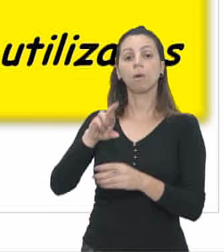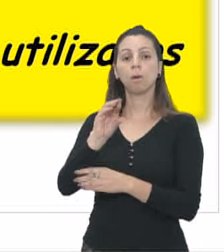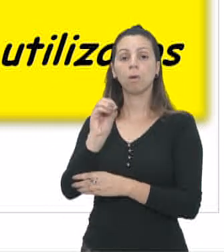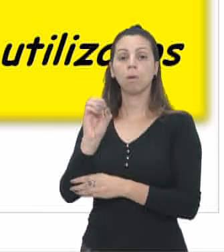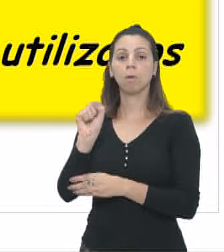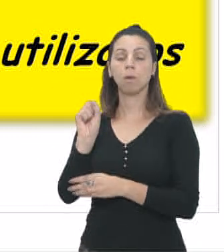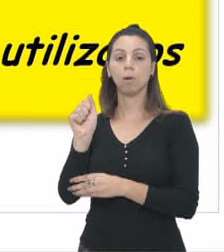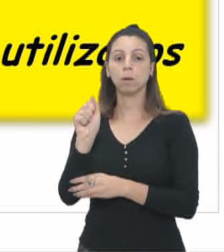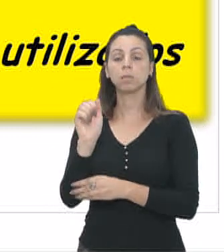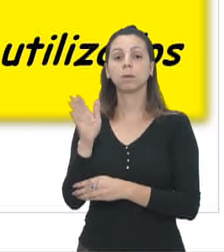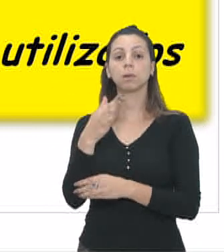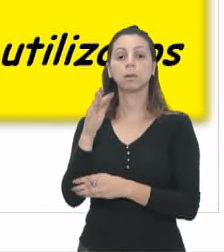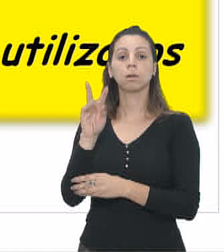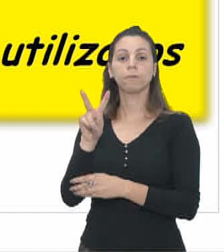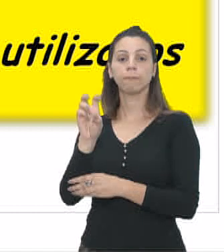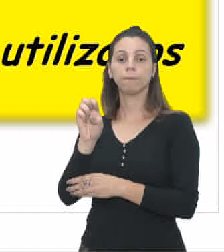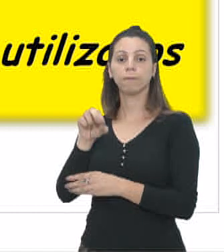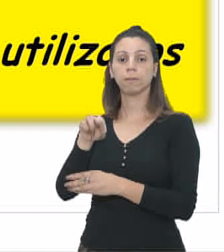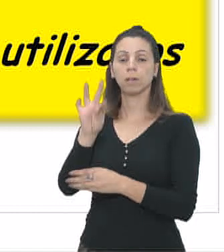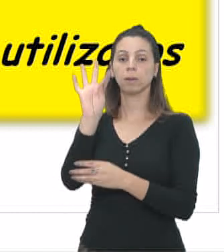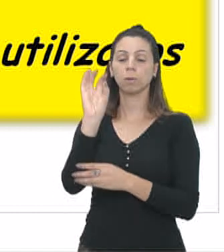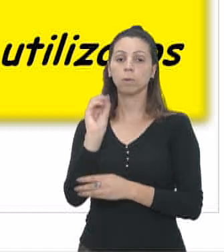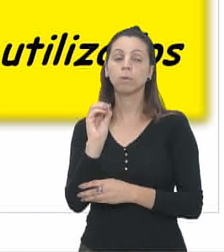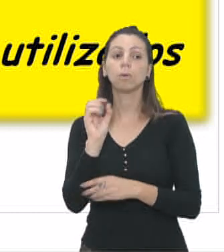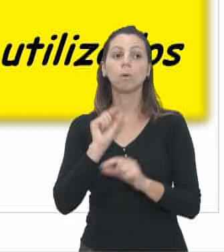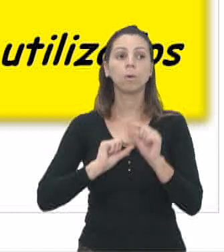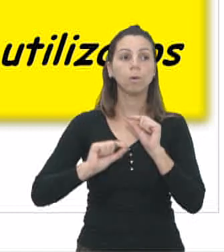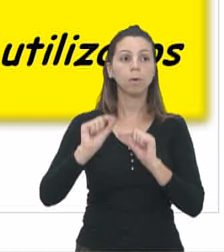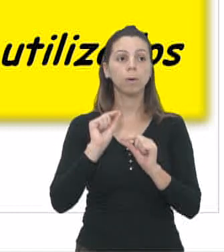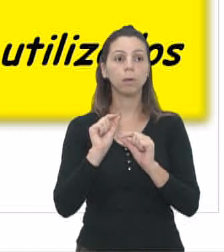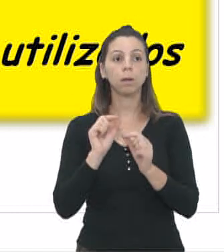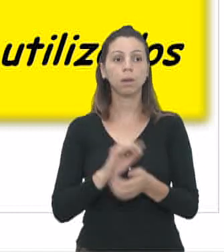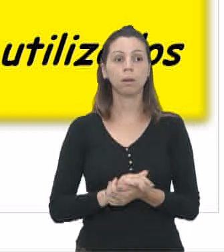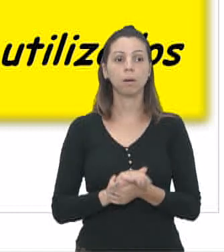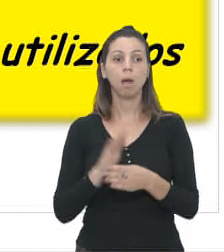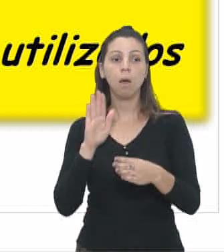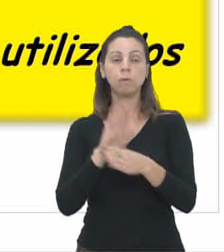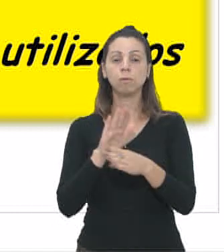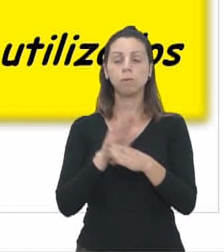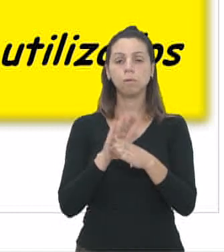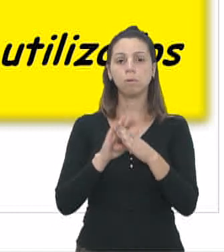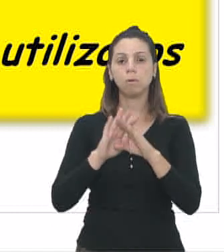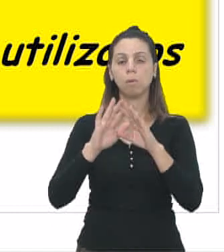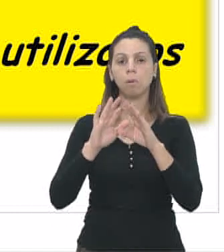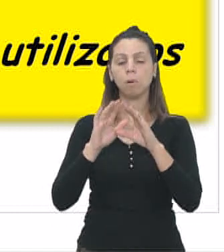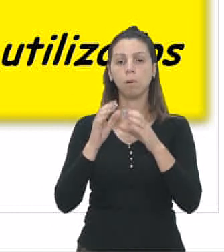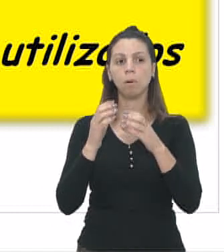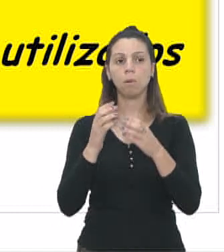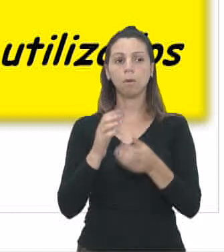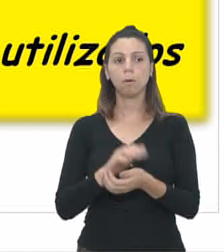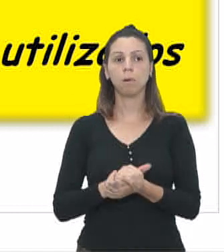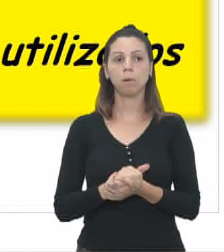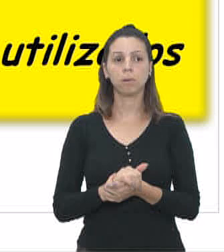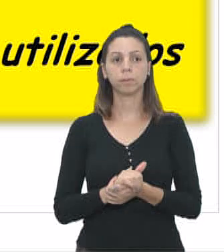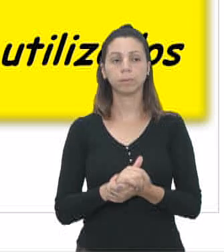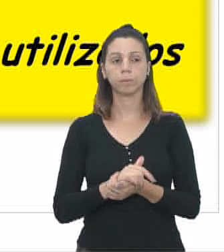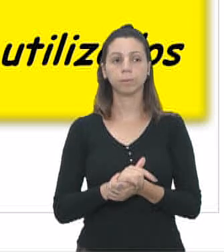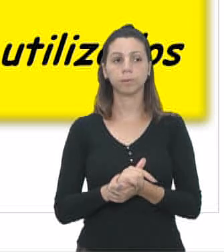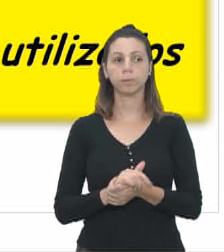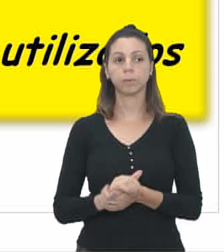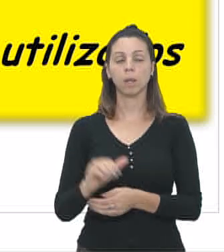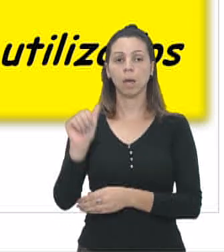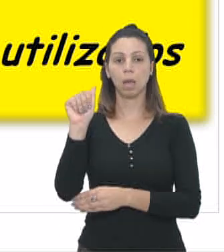real noção de direção do mapa na realidade. Ser um elemento